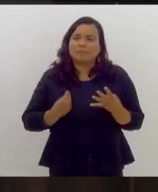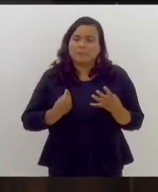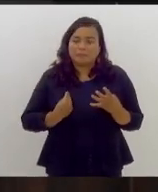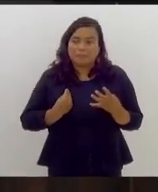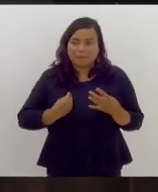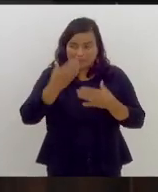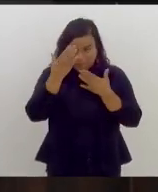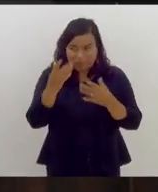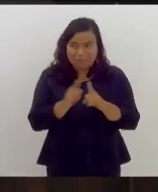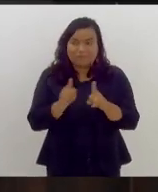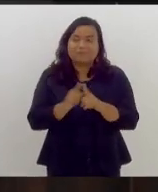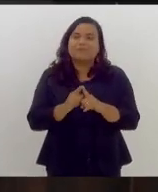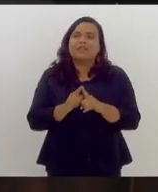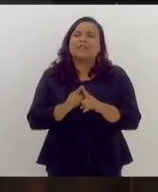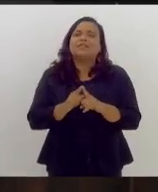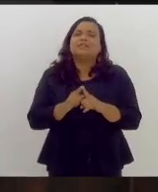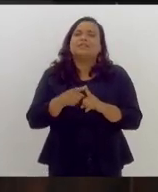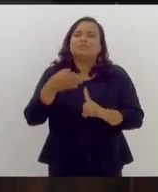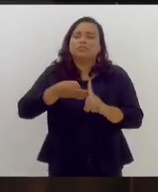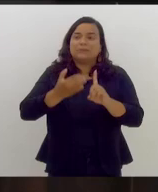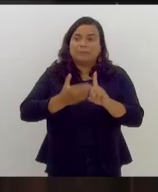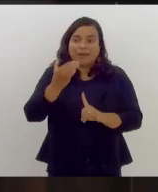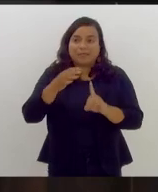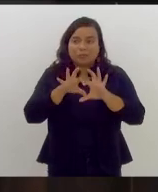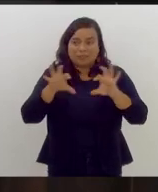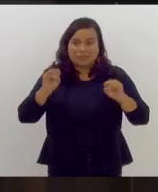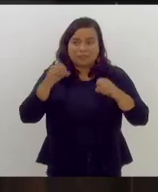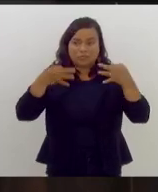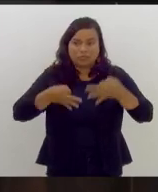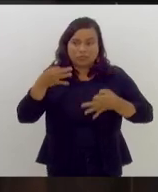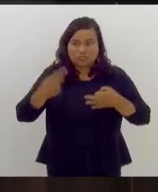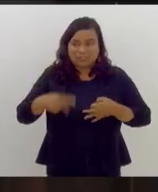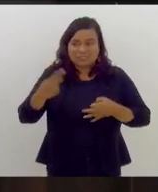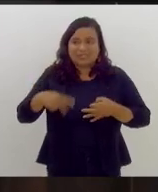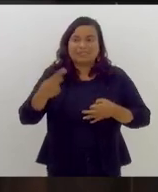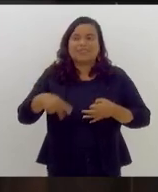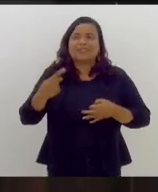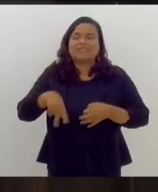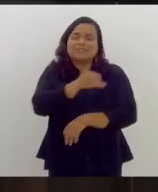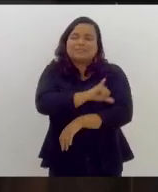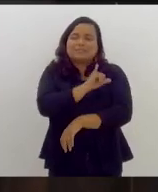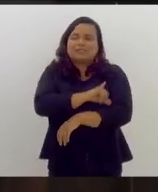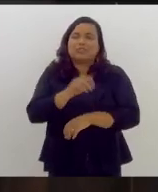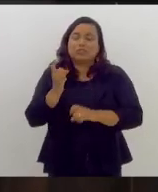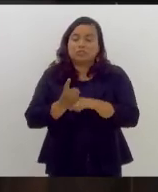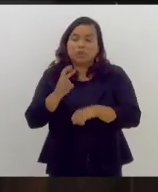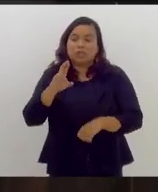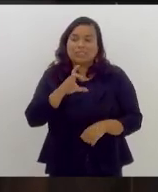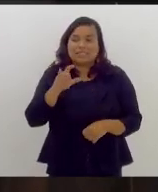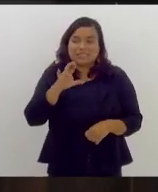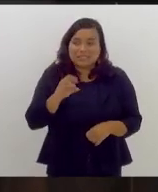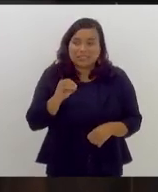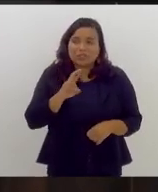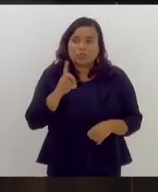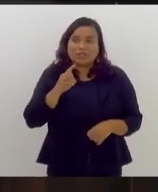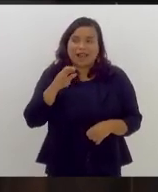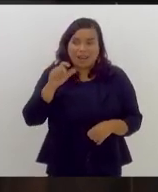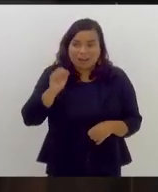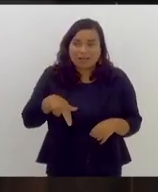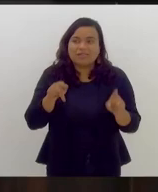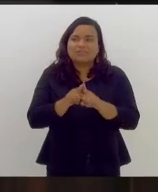Agradecer também a presença do desembargador do Tribunal de Justiça do Estado do Rio de Janeiro, doutor Ciro Darlan. E gostaria de convidar